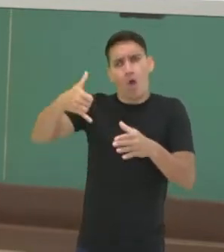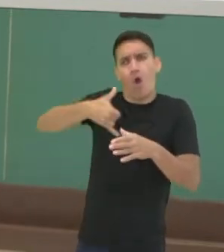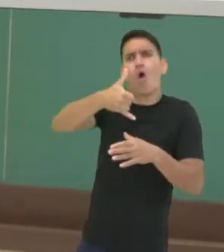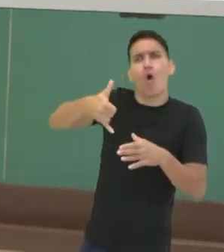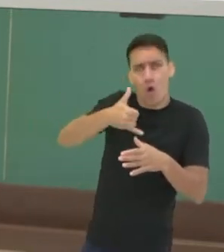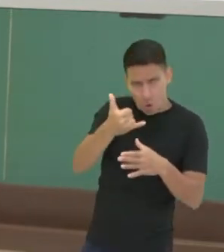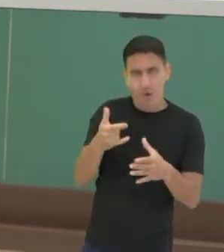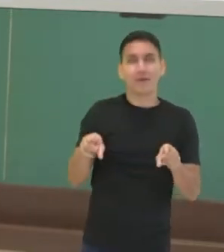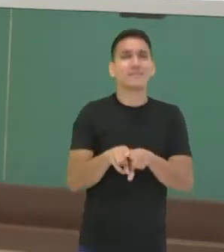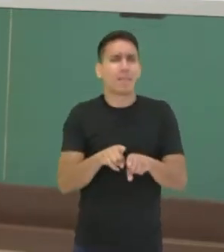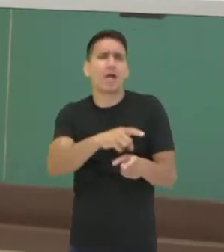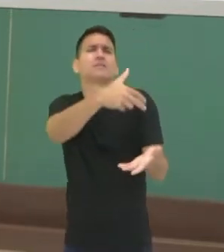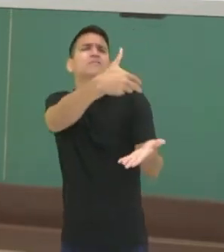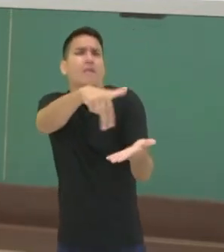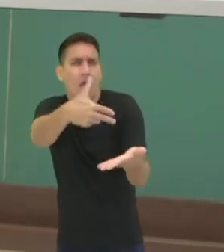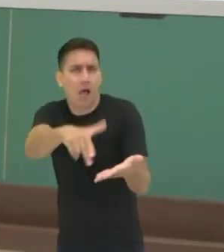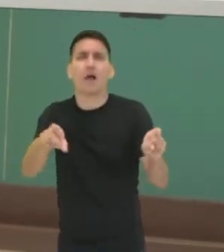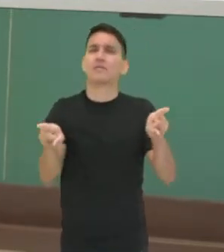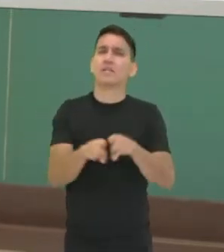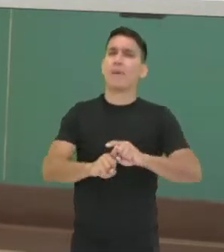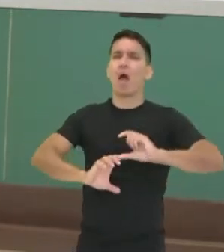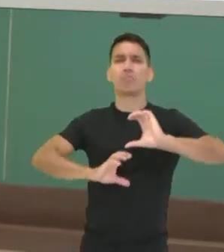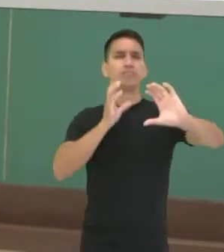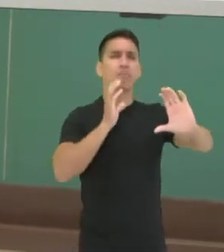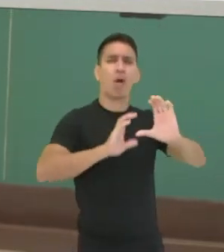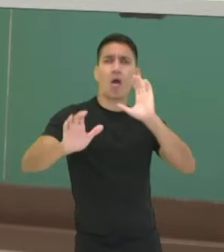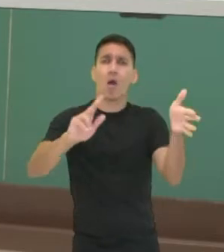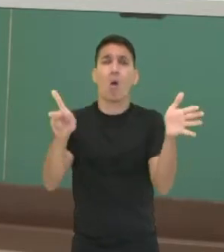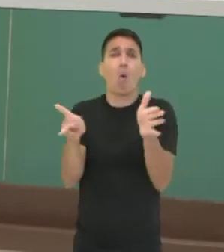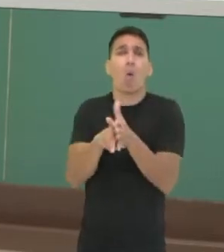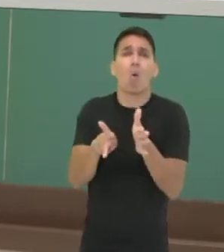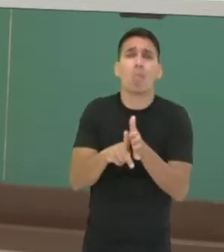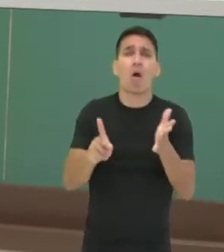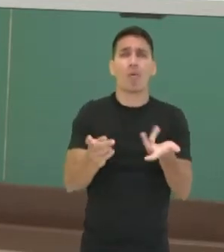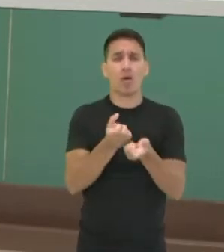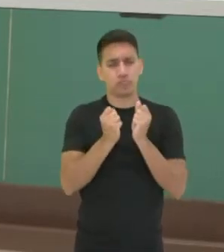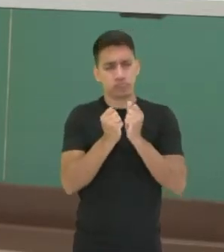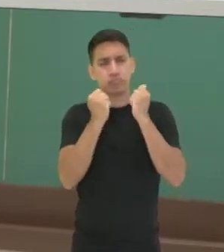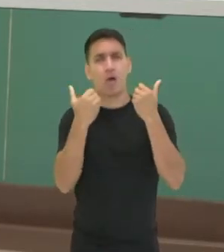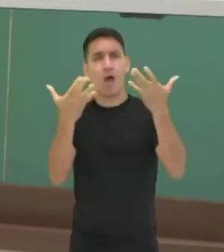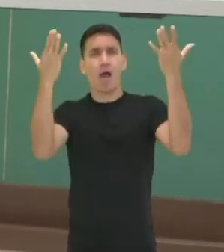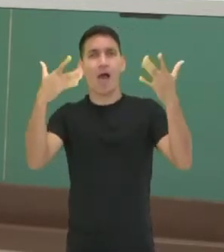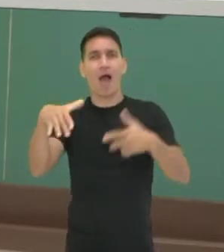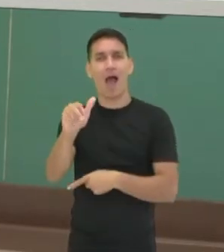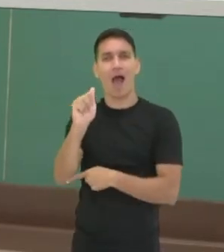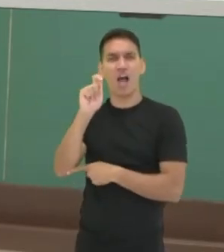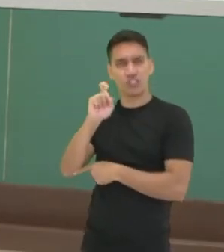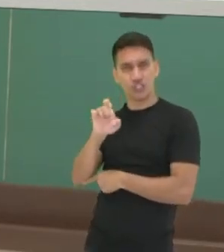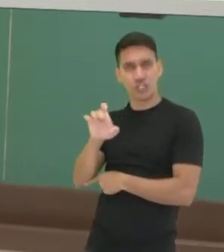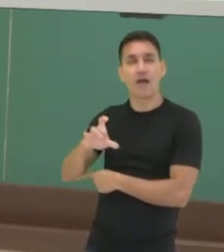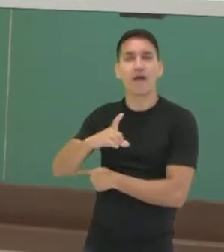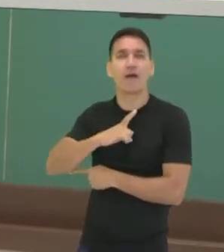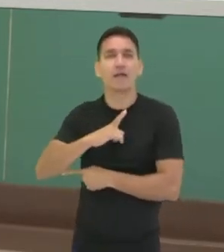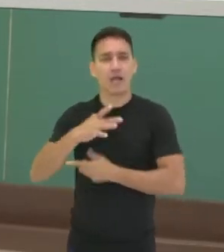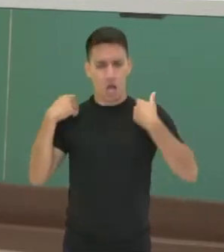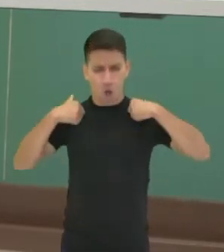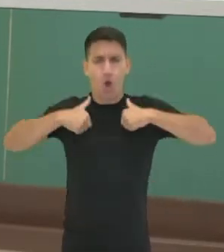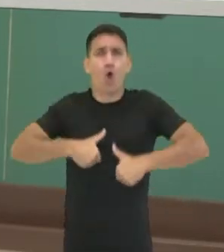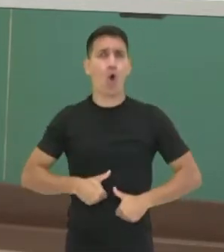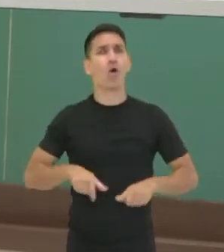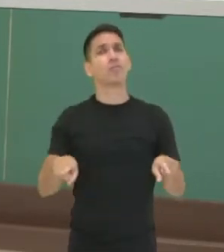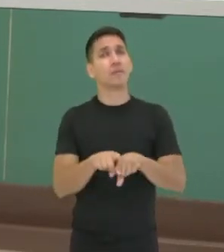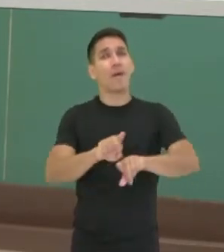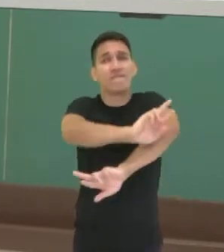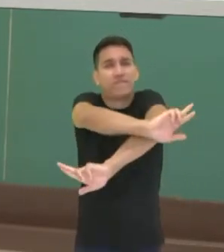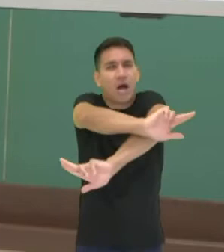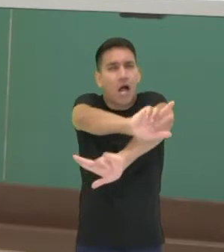temos danças, cantos, o próprio axé, a ideia do axé, as roupas, vários lugares do Brasil, as